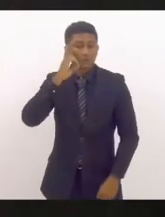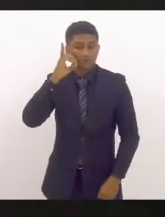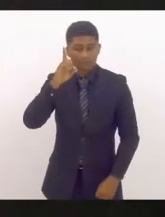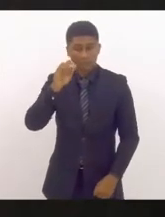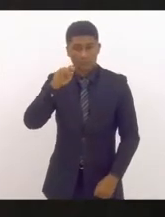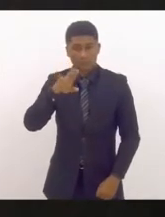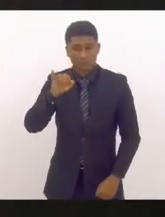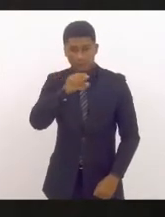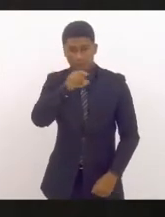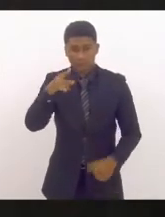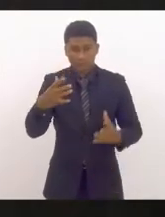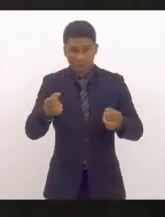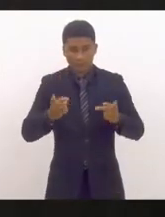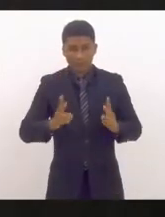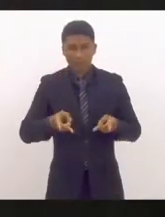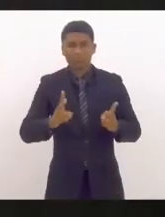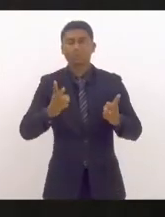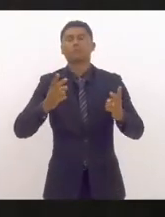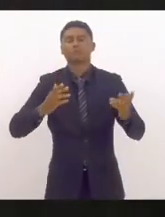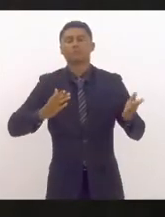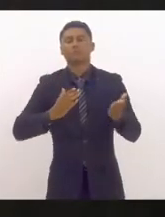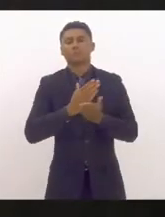que aprovam, permaneçam como estão